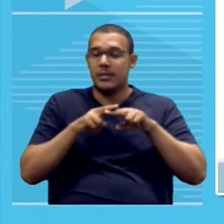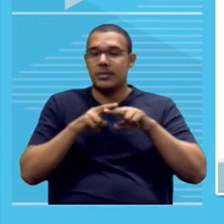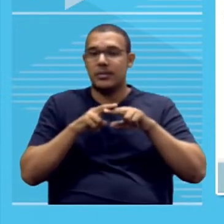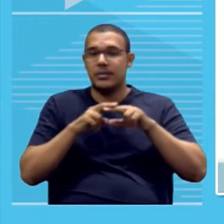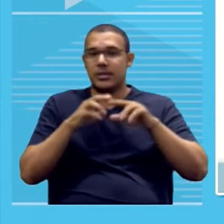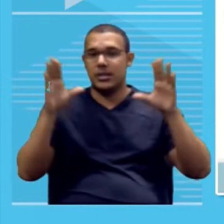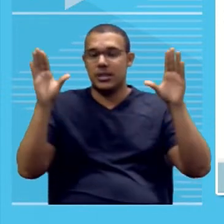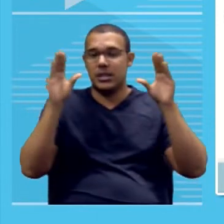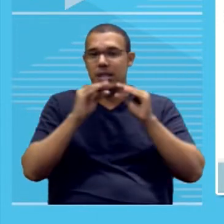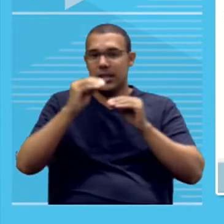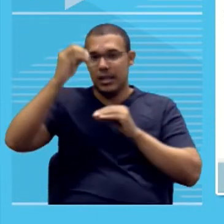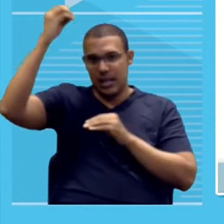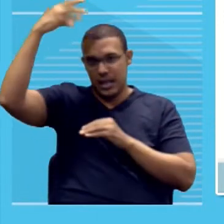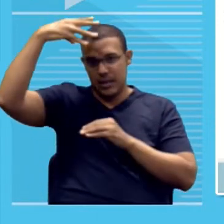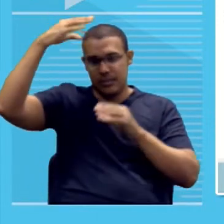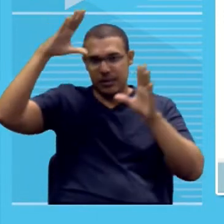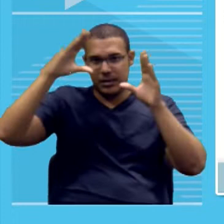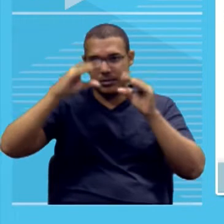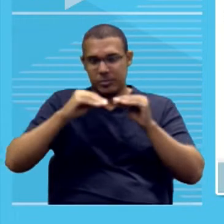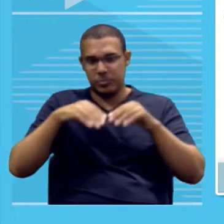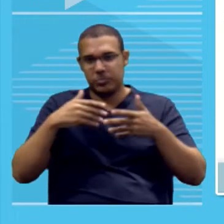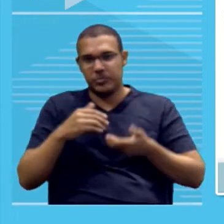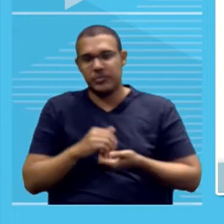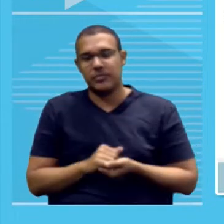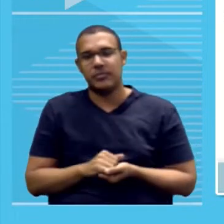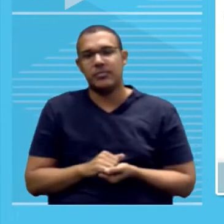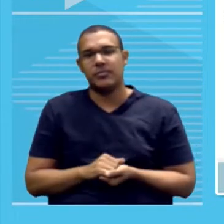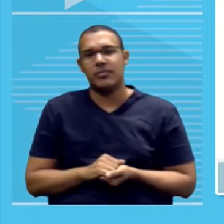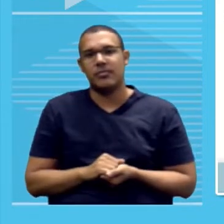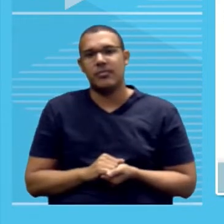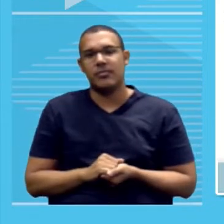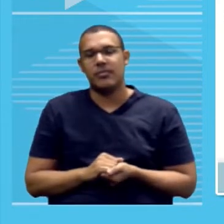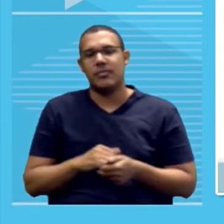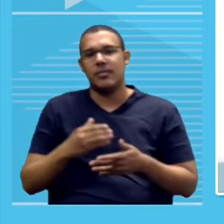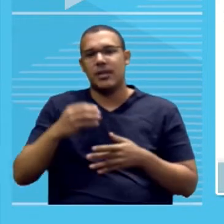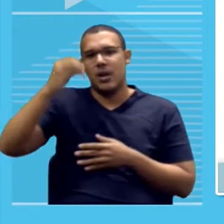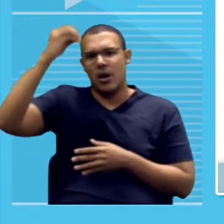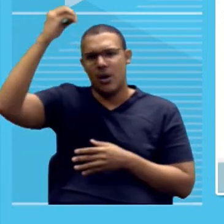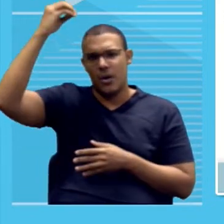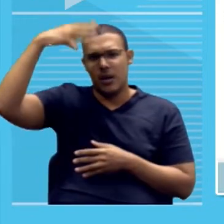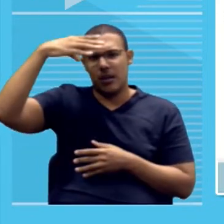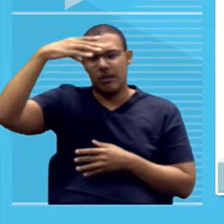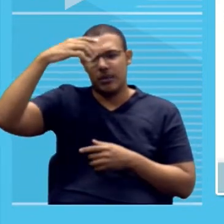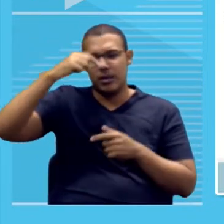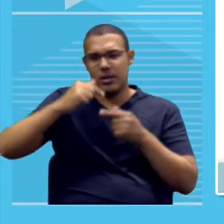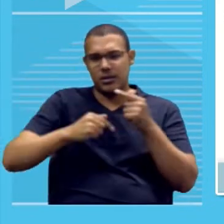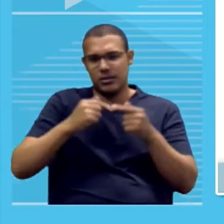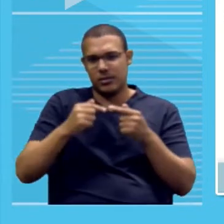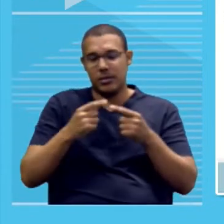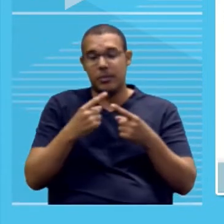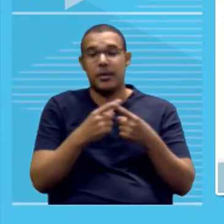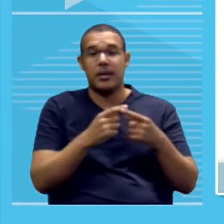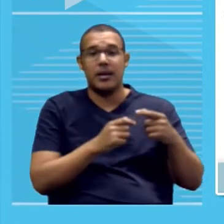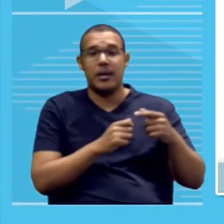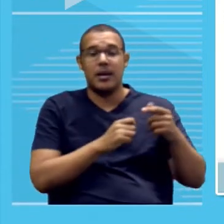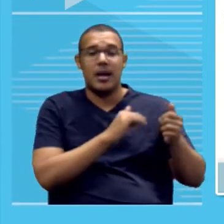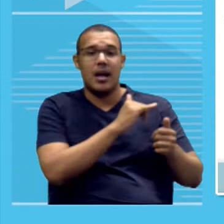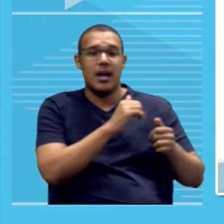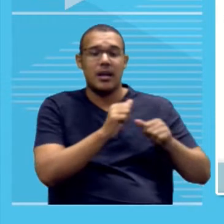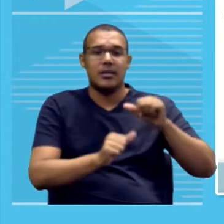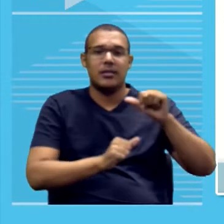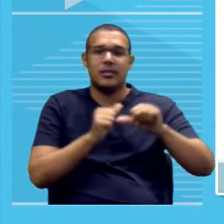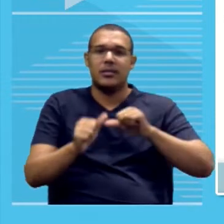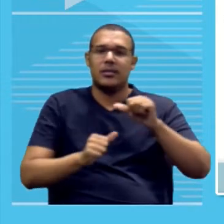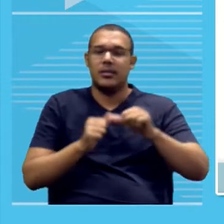aquela lâmpada ali, tá bom? Então, para vocês terem uma ideia de que a lâmpada incandescente é um tipo de resistor, porque ele está transformando energia elétrica